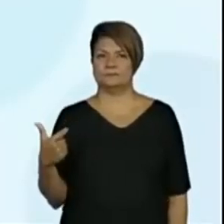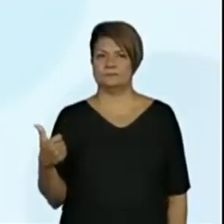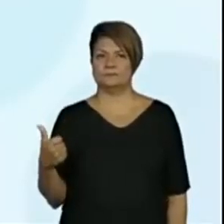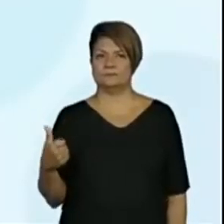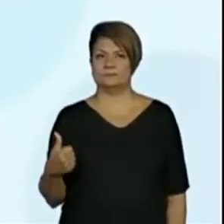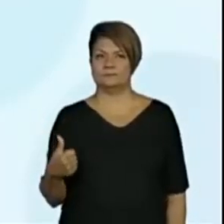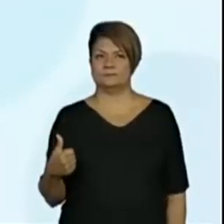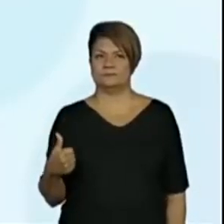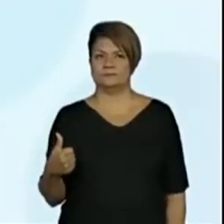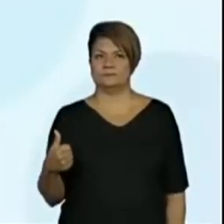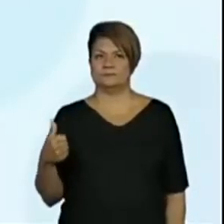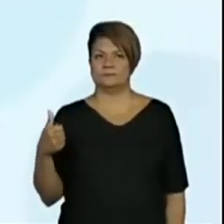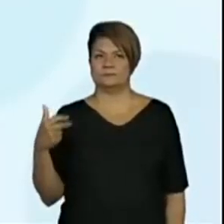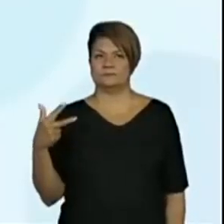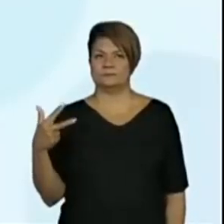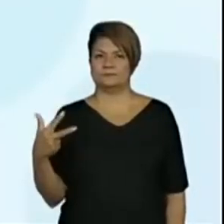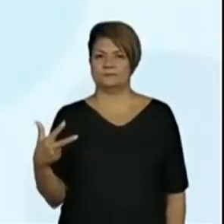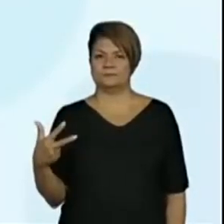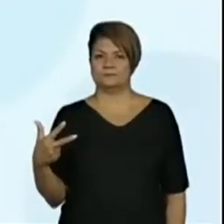12,